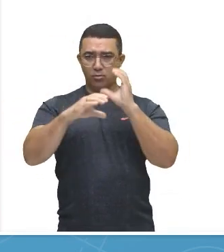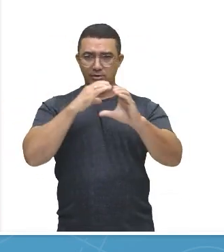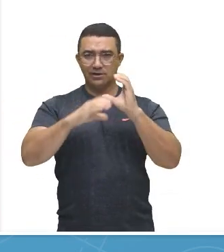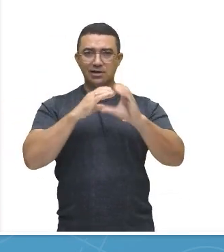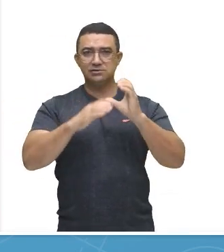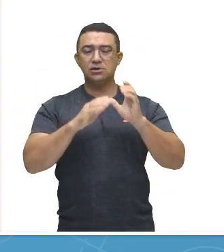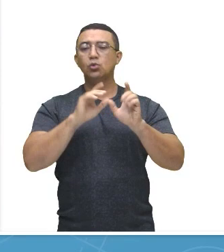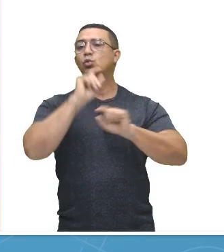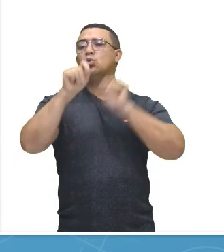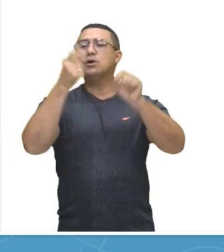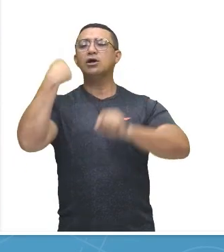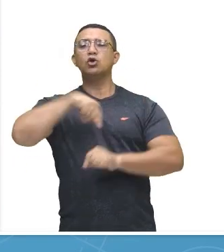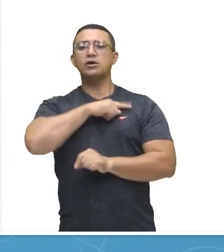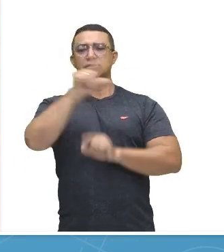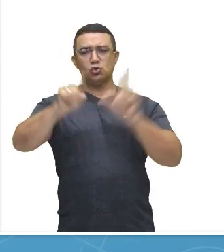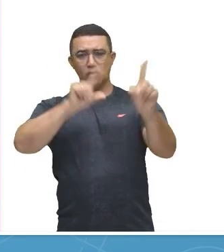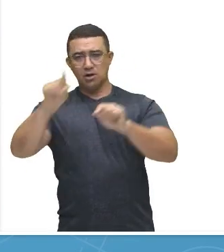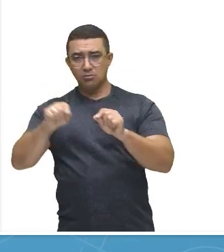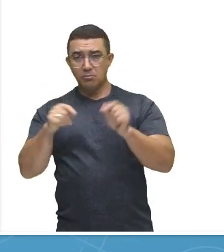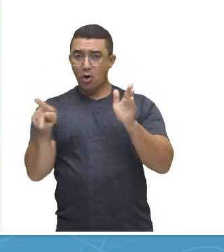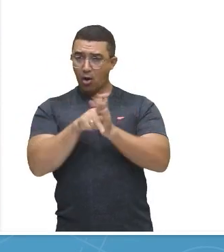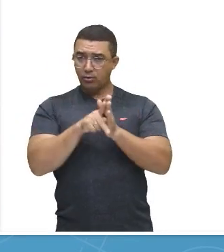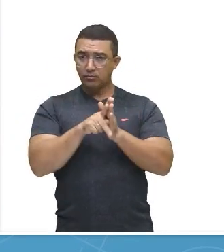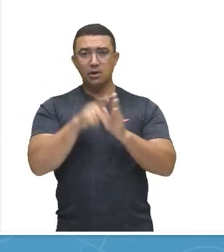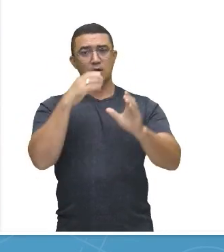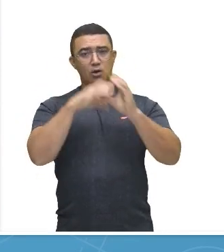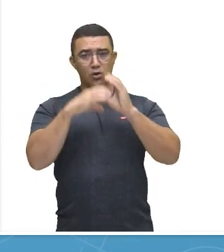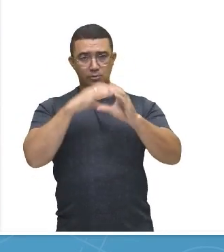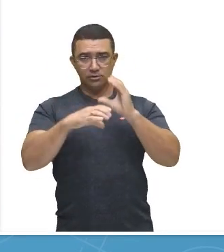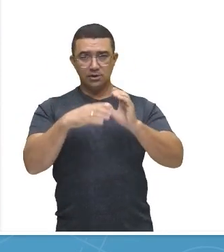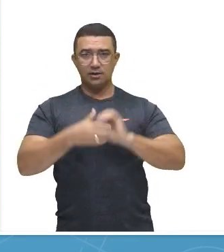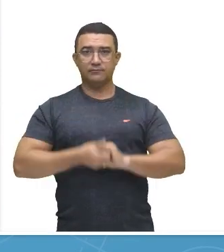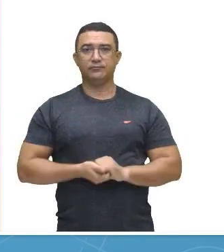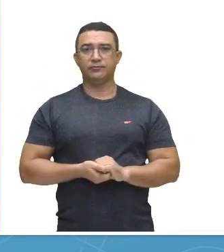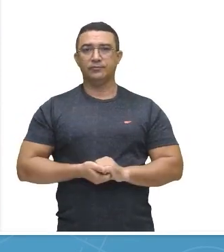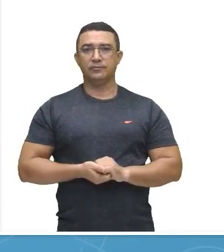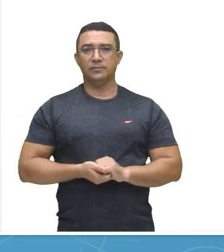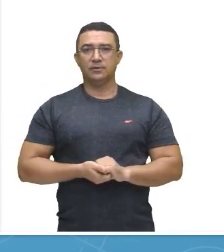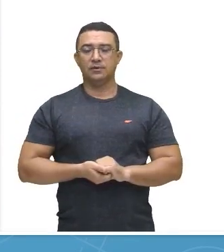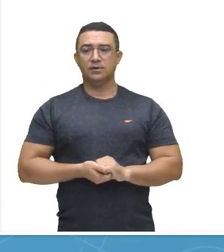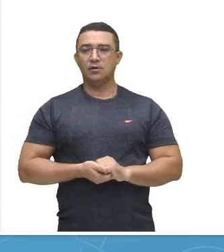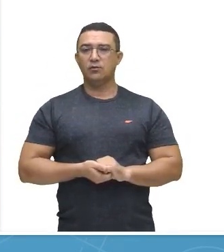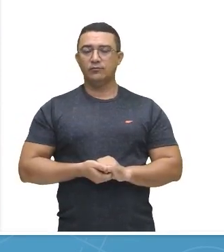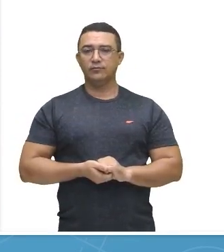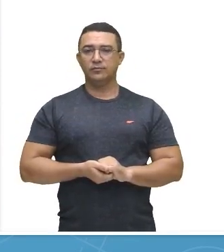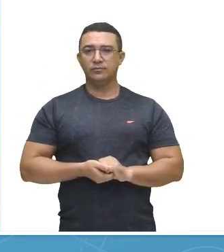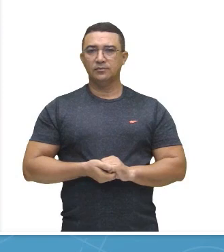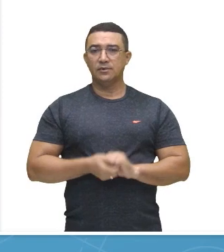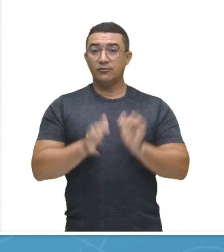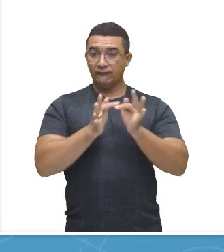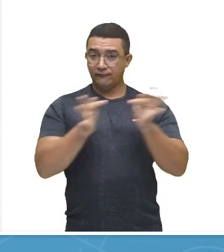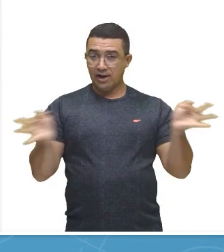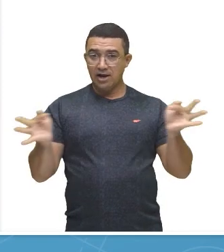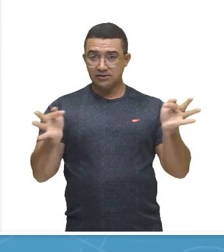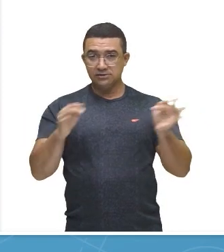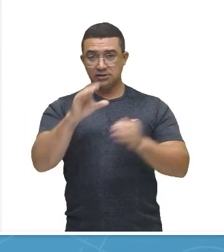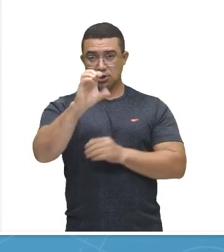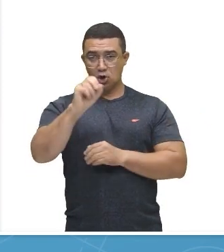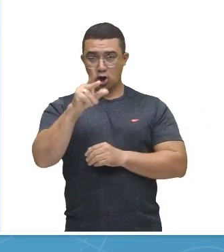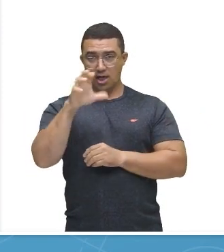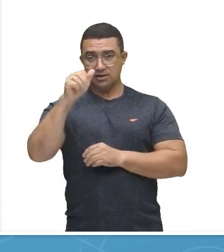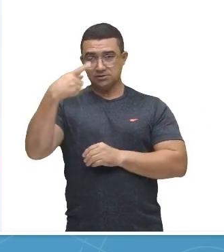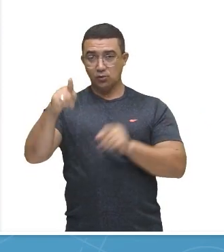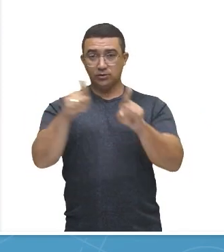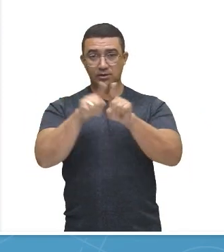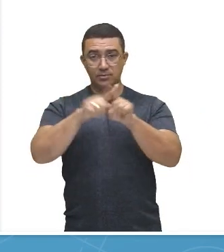nós escolhemos para nos comunicarmos. Então, nós vamos de frase, oração e período, começando com frase. Olha